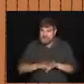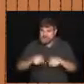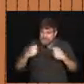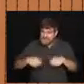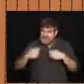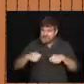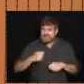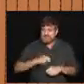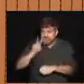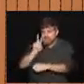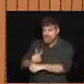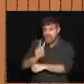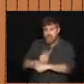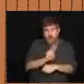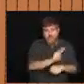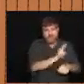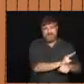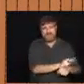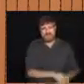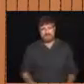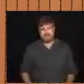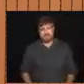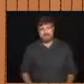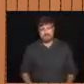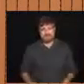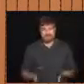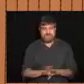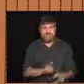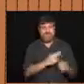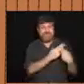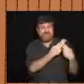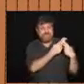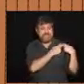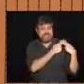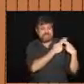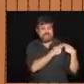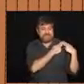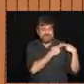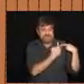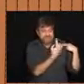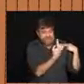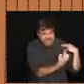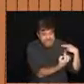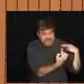precisam ser protegidas. Aí, é claro, a responsabilidade de cada um